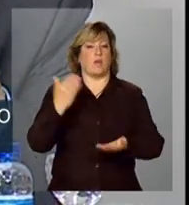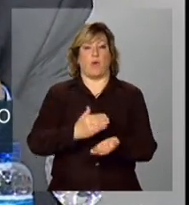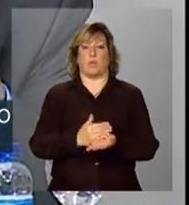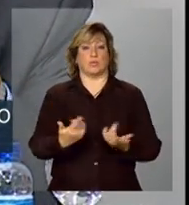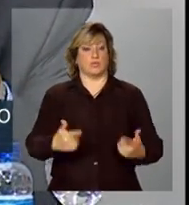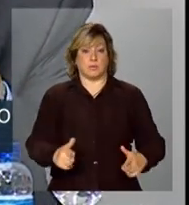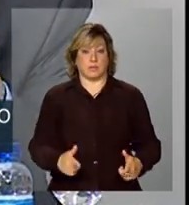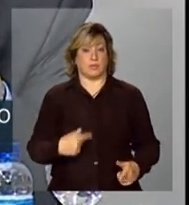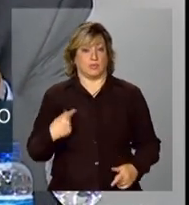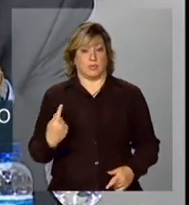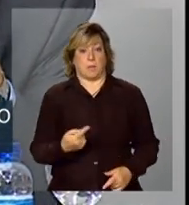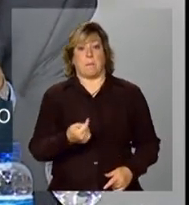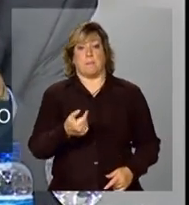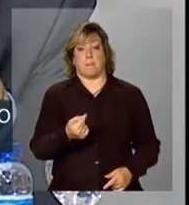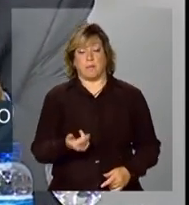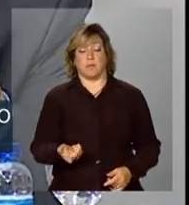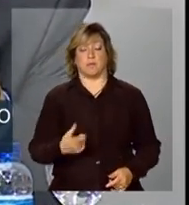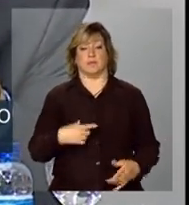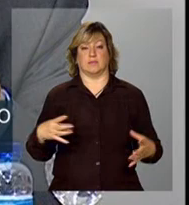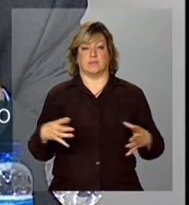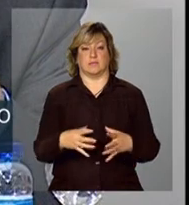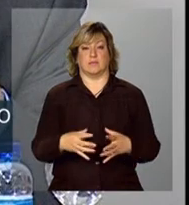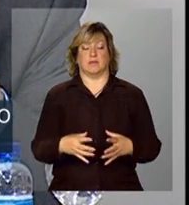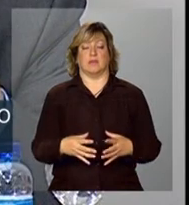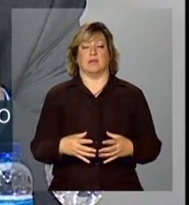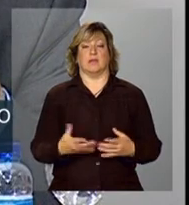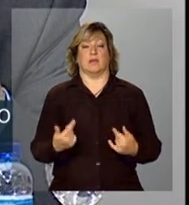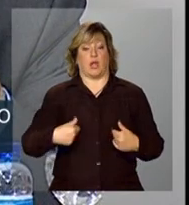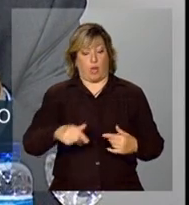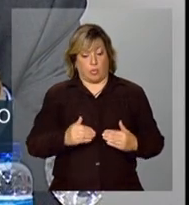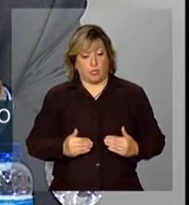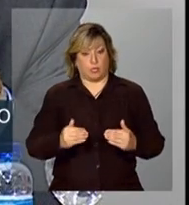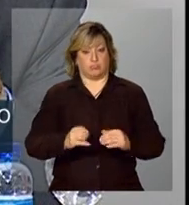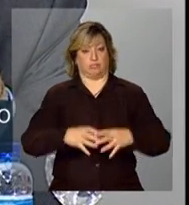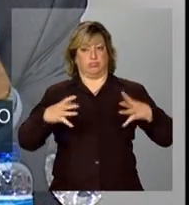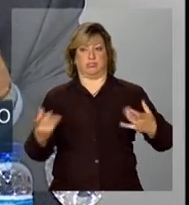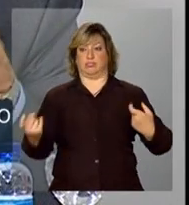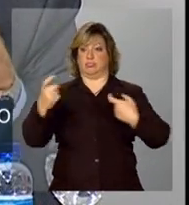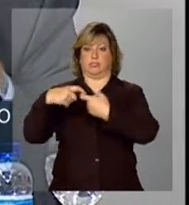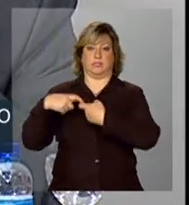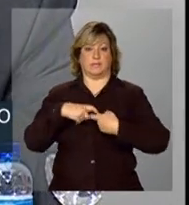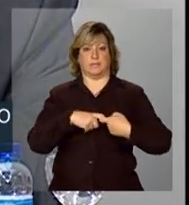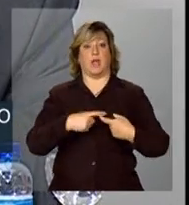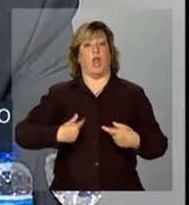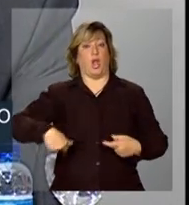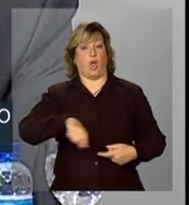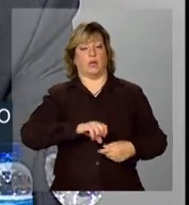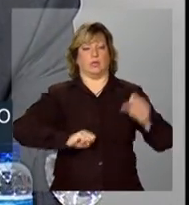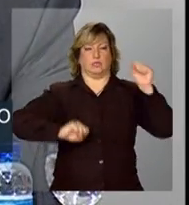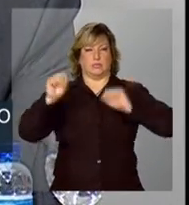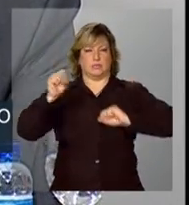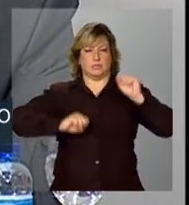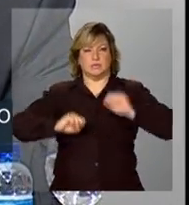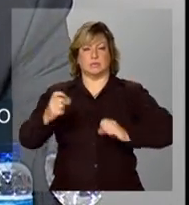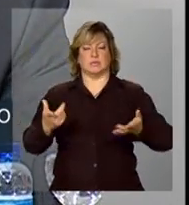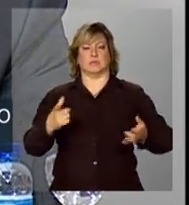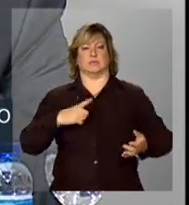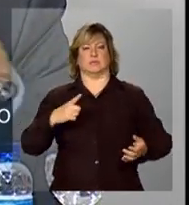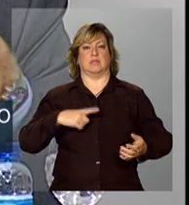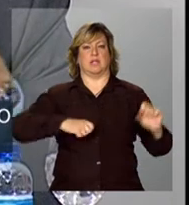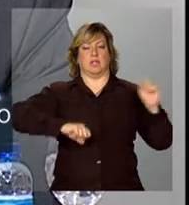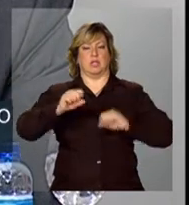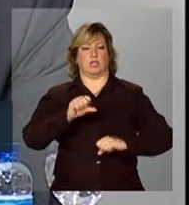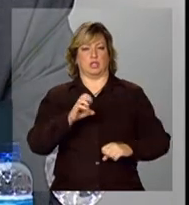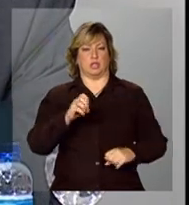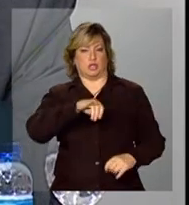inicialmente, passamos a sê-lo, e nós como industriais, ou como a indústria da soja,